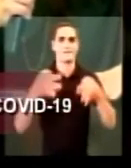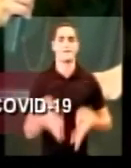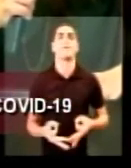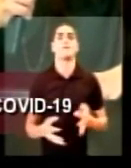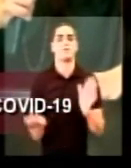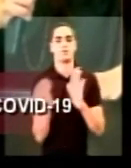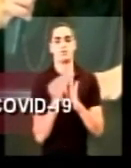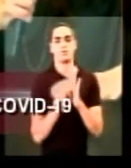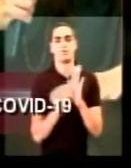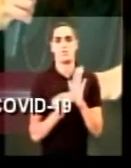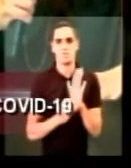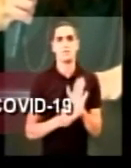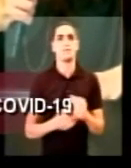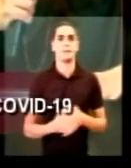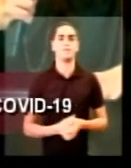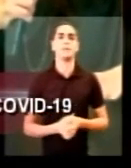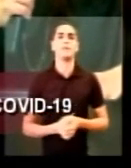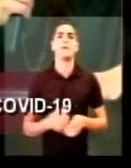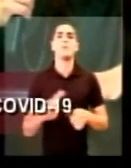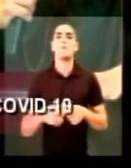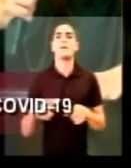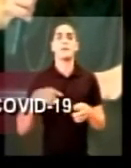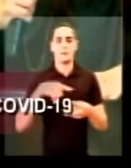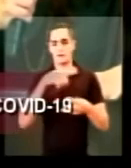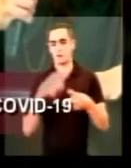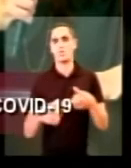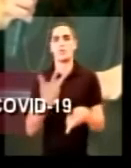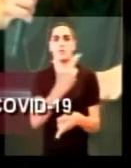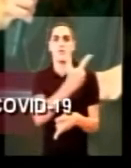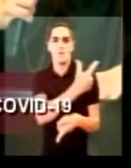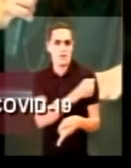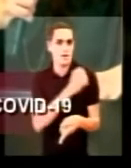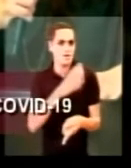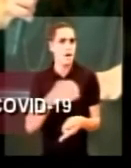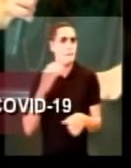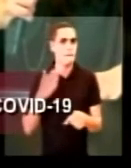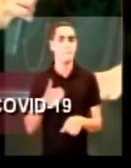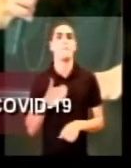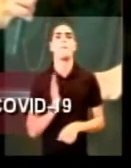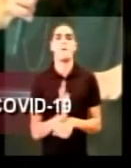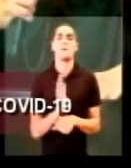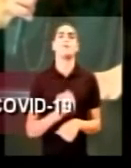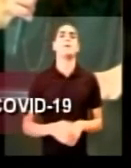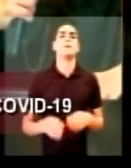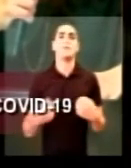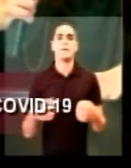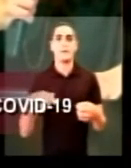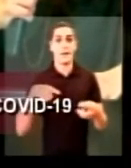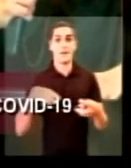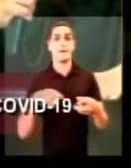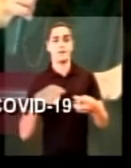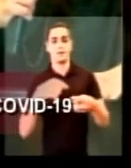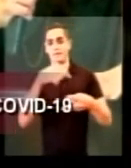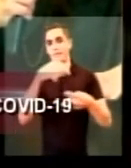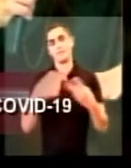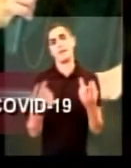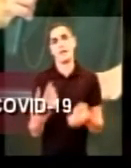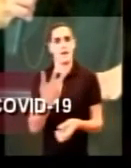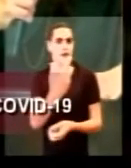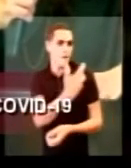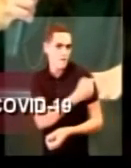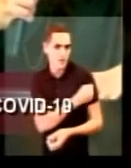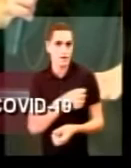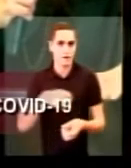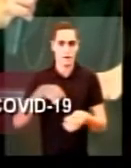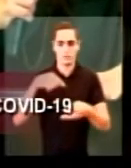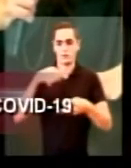que estão aí elencadas para dar início a essa campanha de vacinação requerem esquema multidose, 2 doses. Então, é necessário